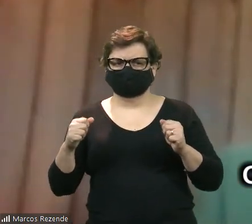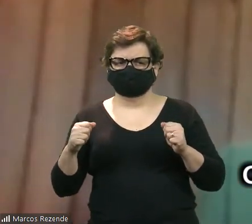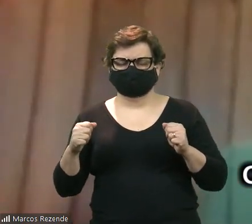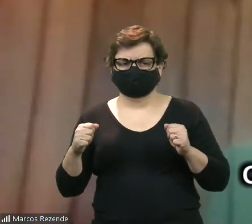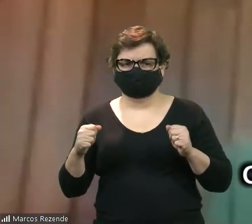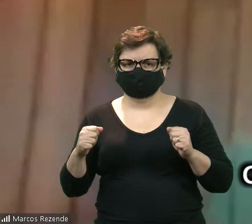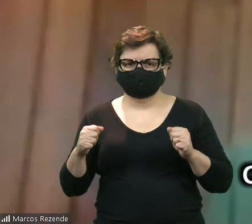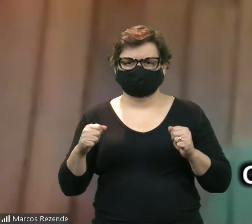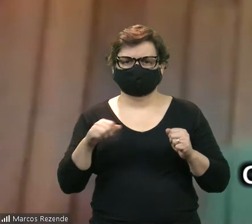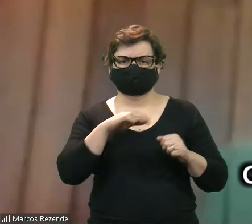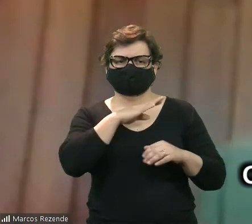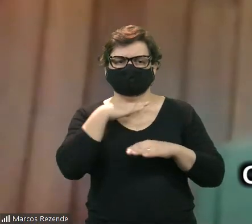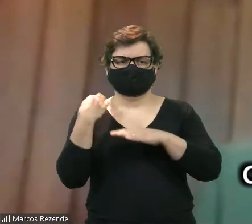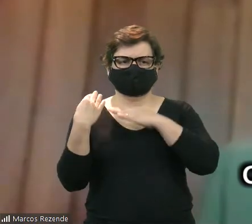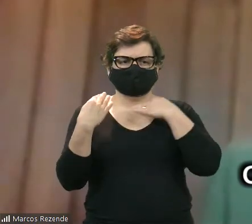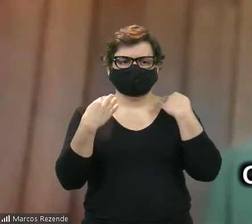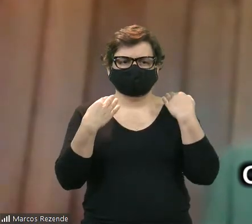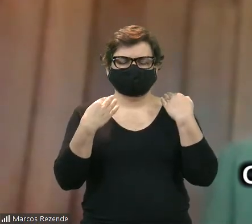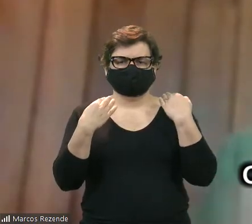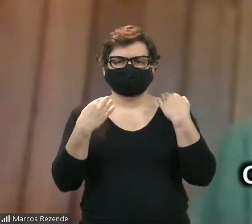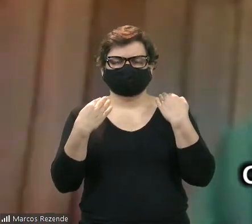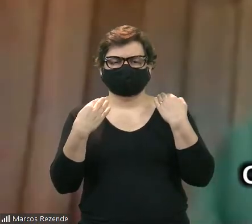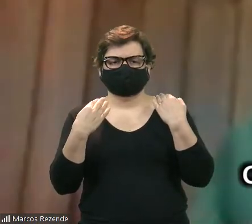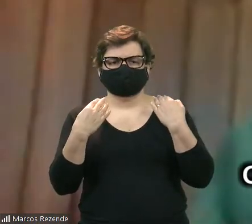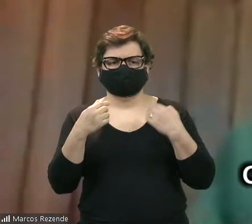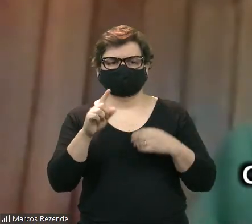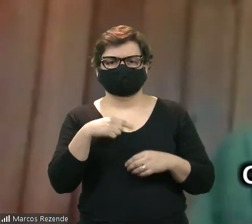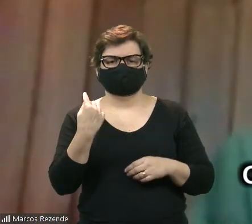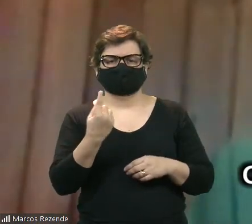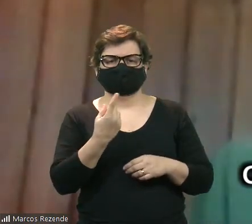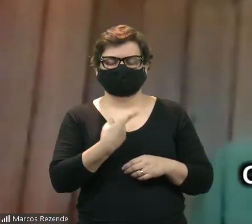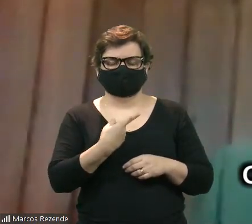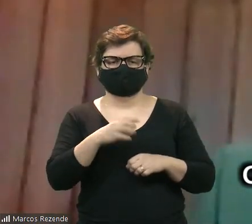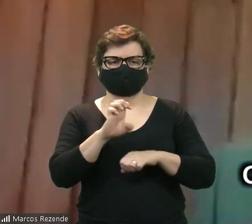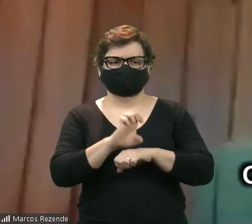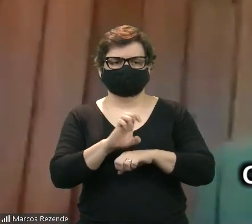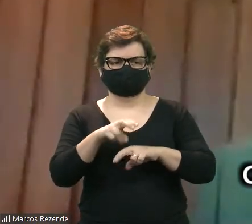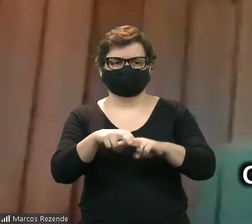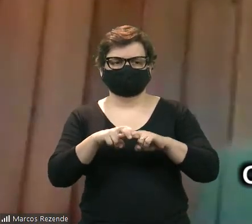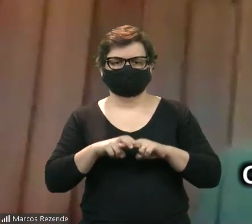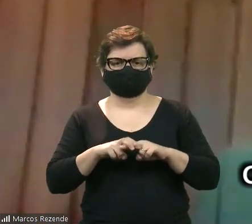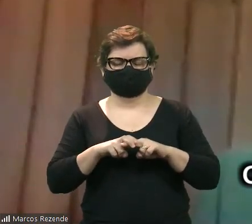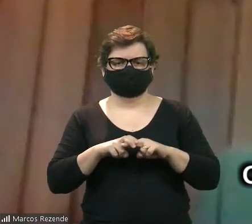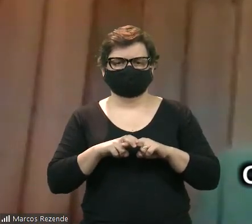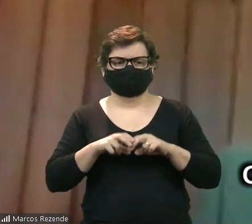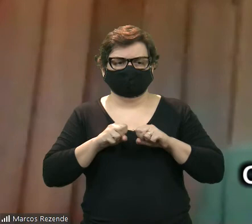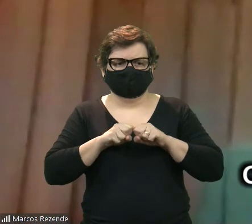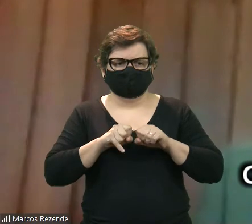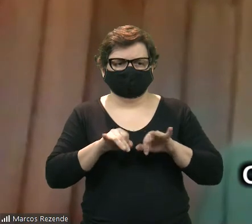mortes ocorridas no nosso estado em função da pandemia do